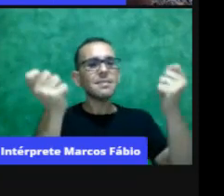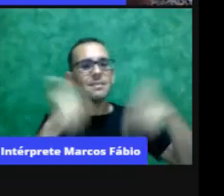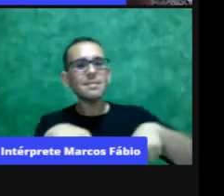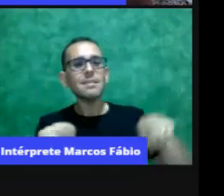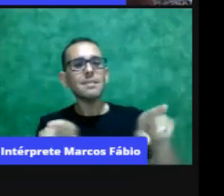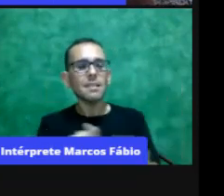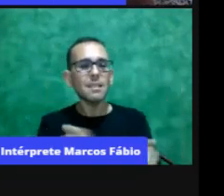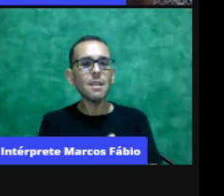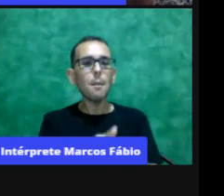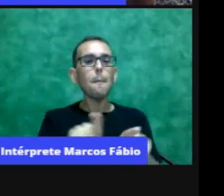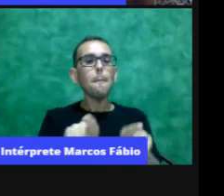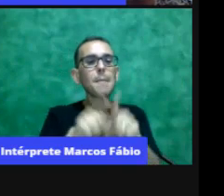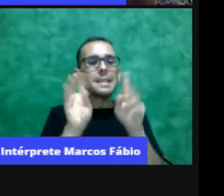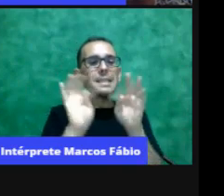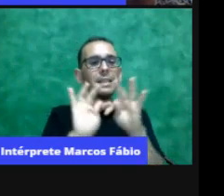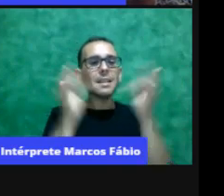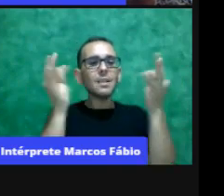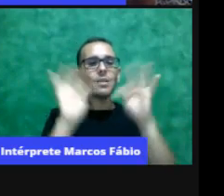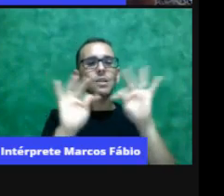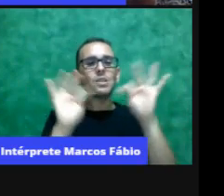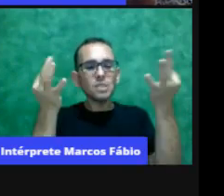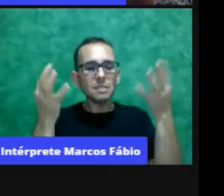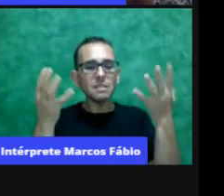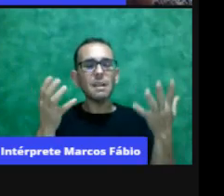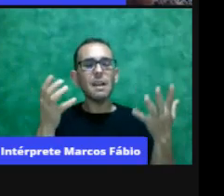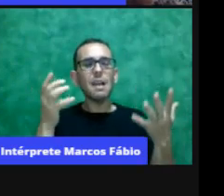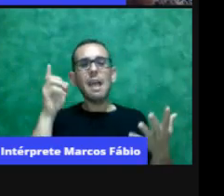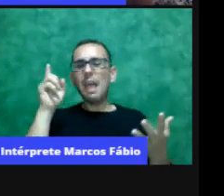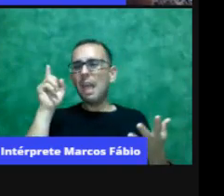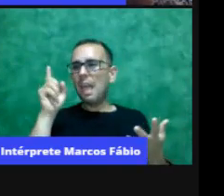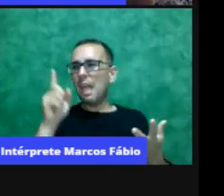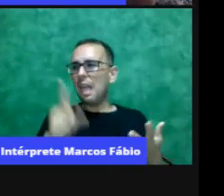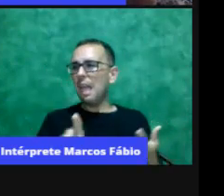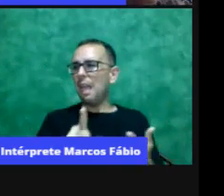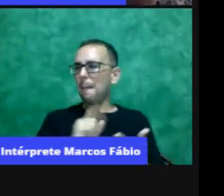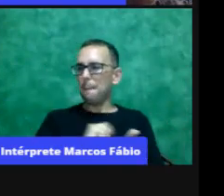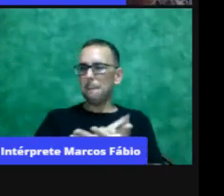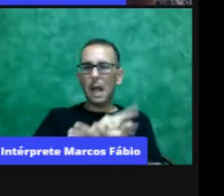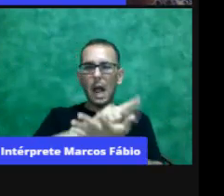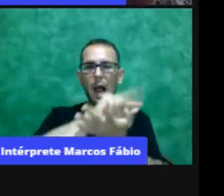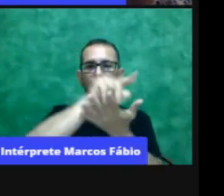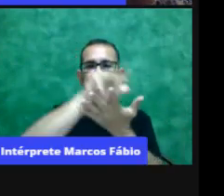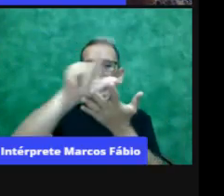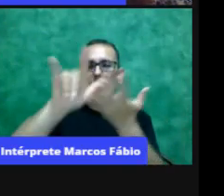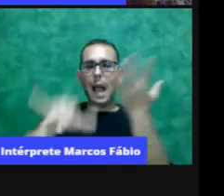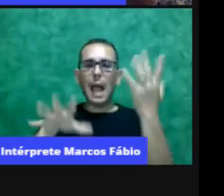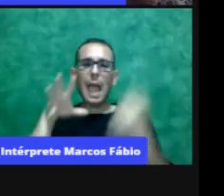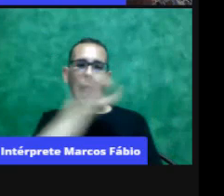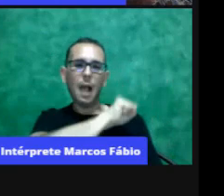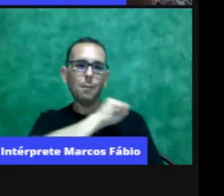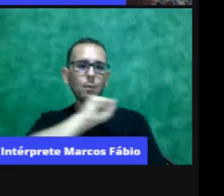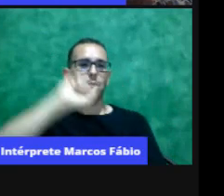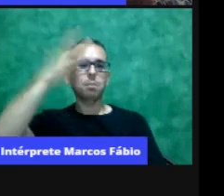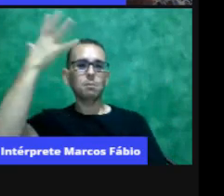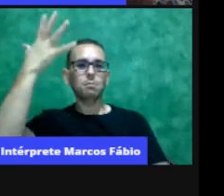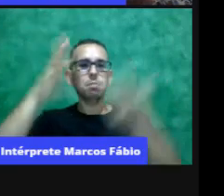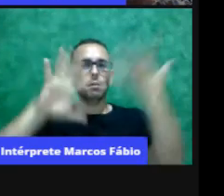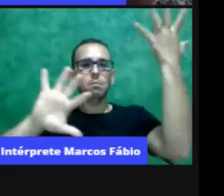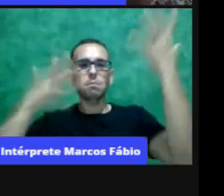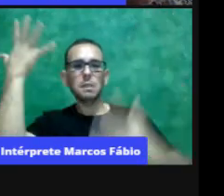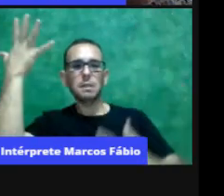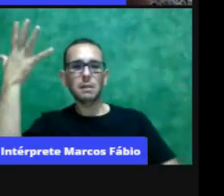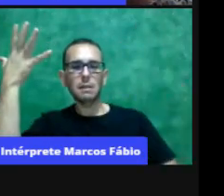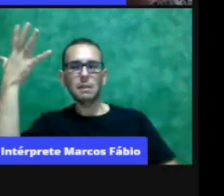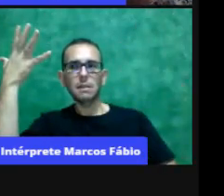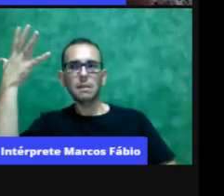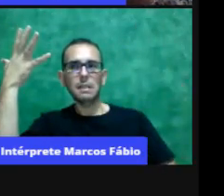mas a tecnologia, ela é muito efêmera, ela é muito rápida, e acontecem coisas de um dia para o outro que